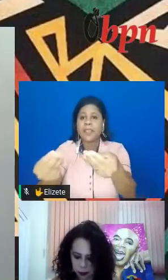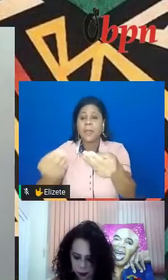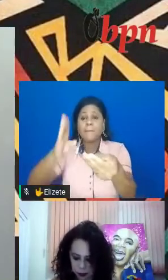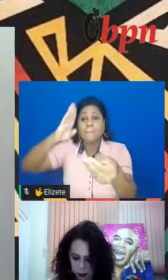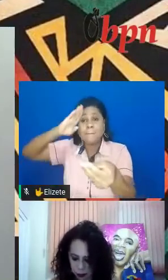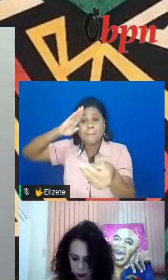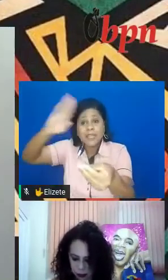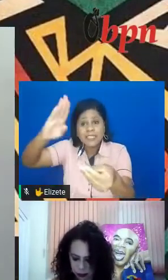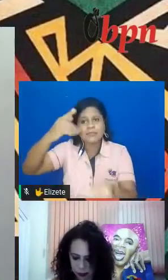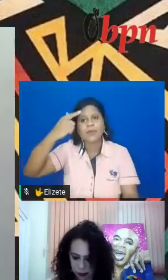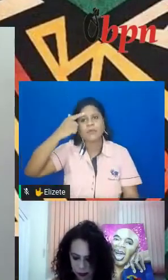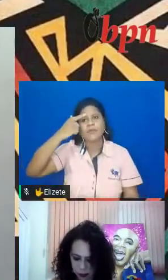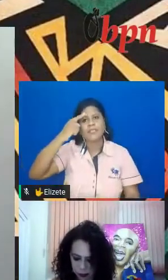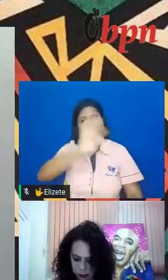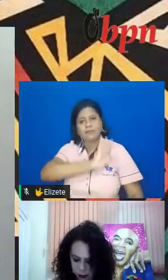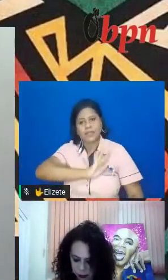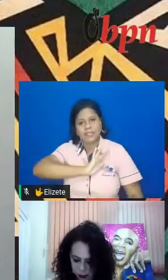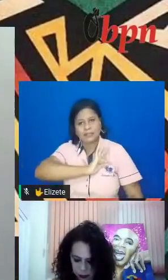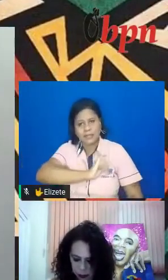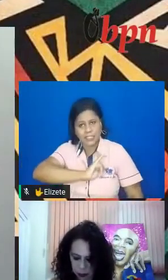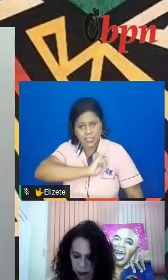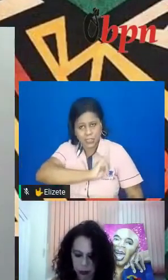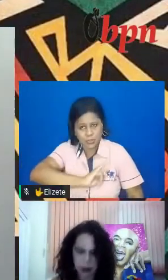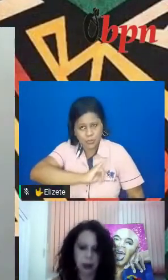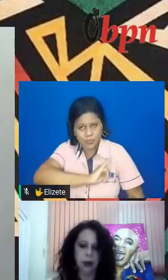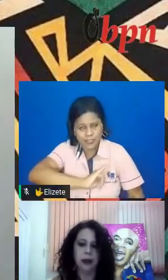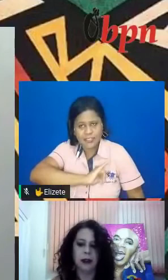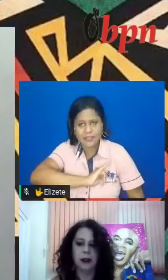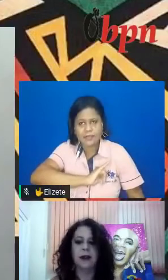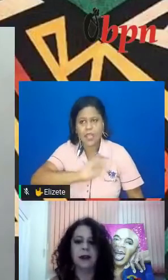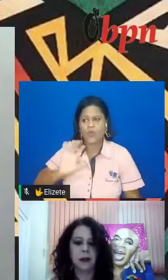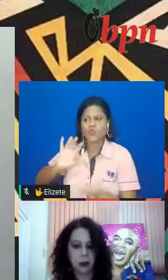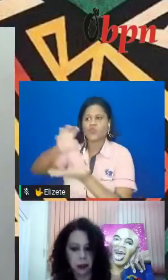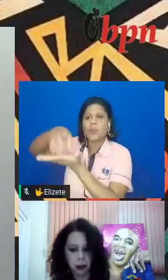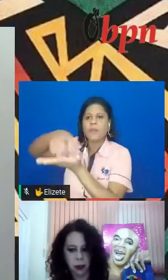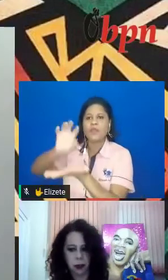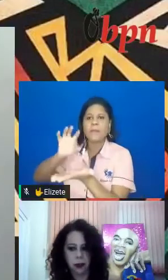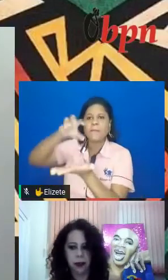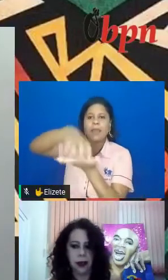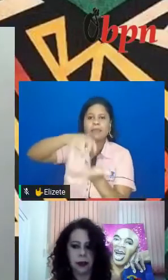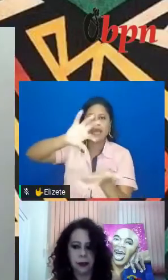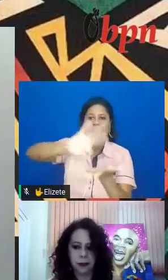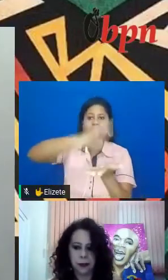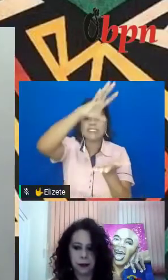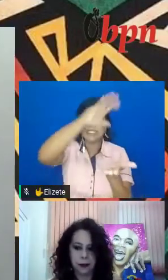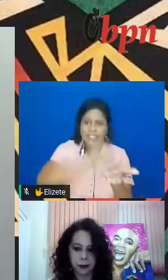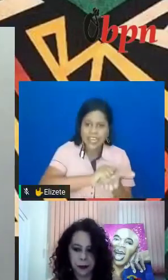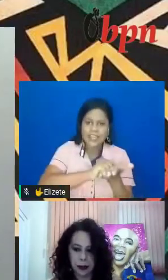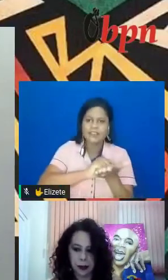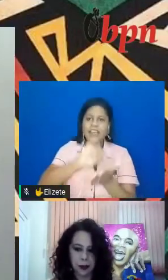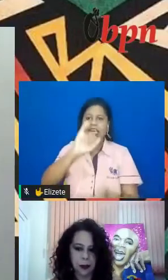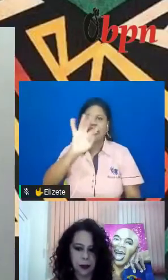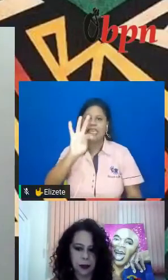as instituições. Então, os departamentos escrevam para o Itaú Cultural para ver como